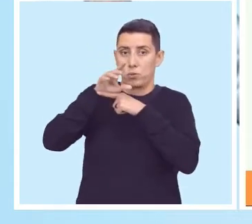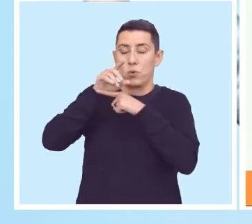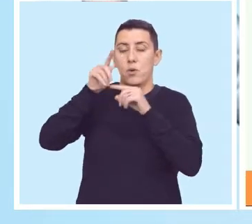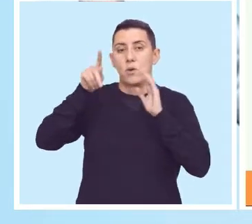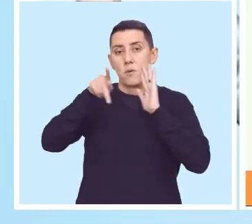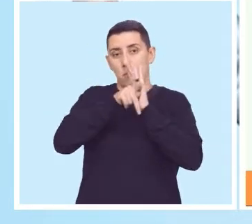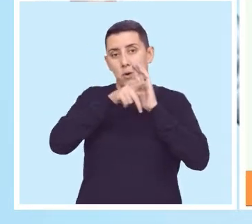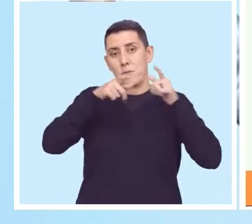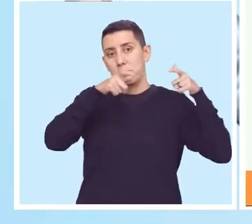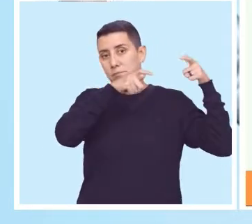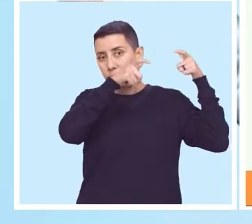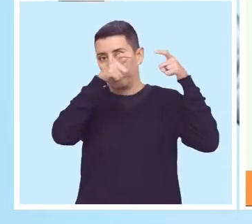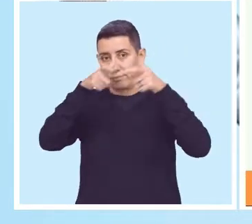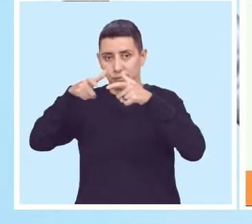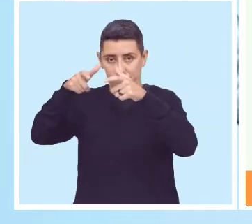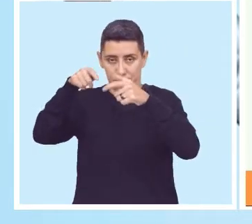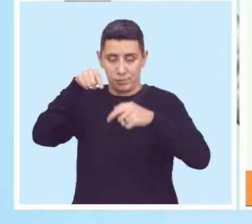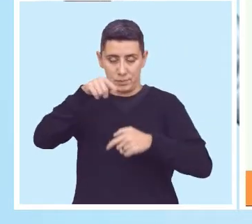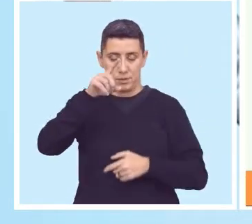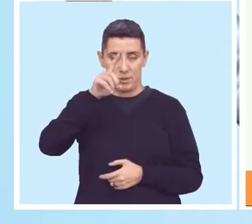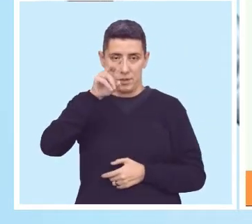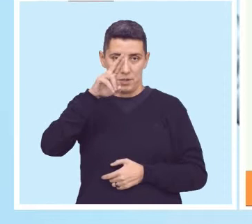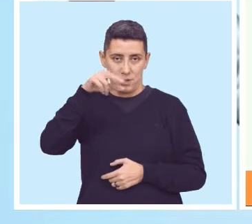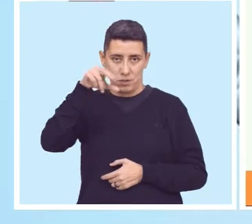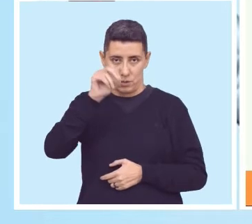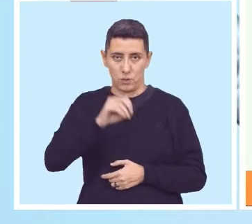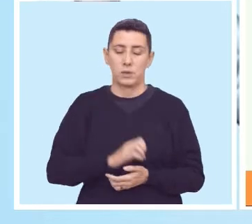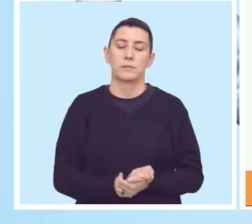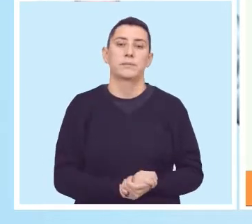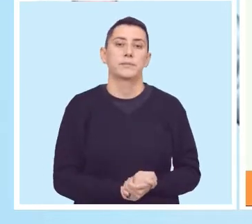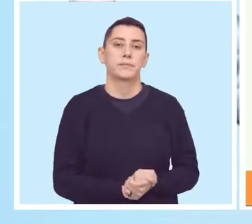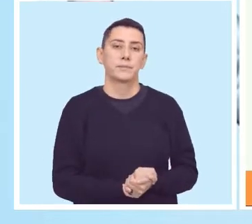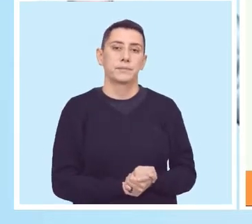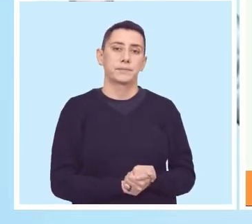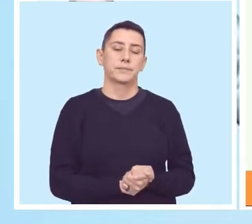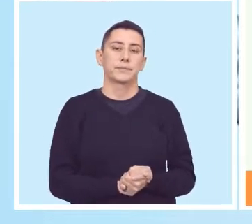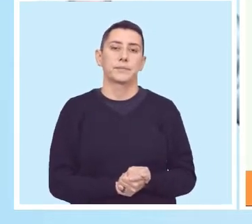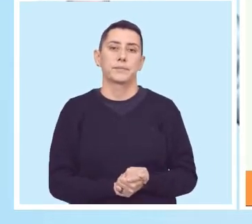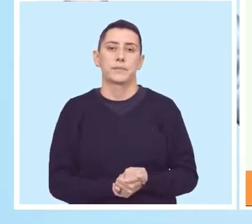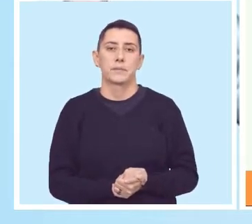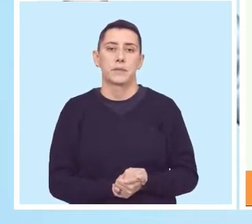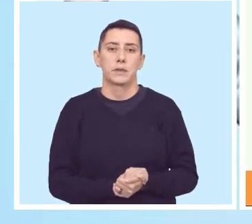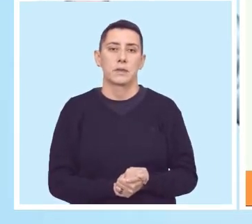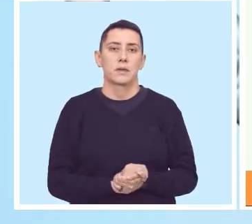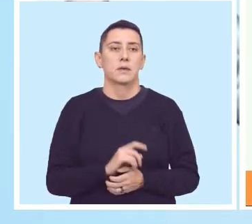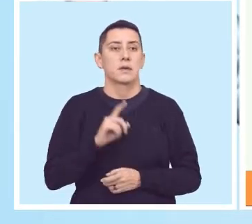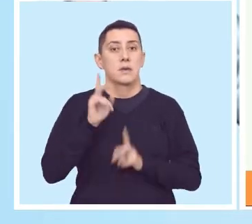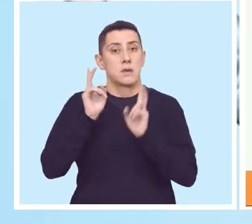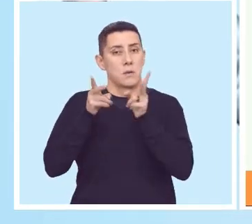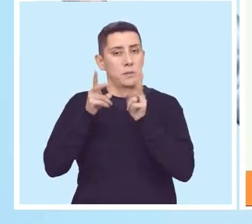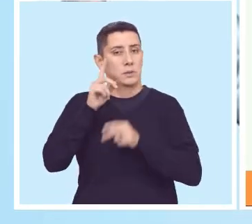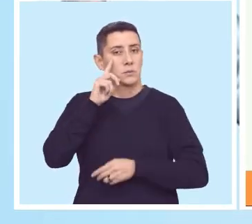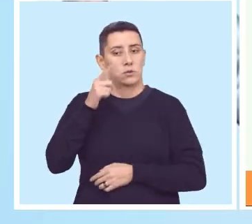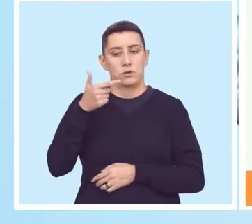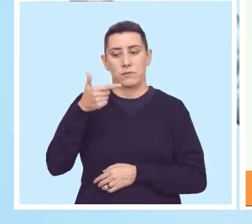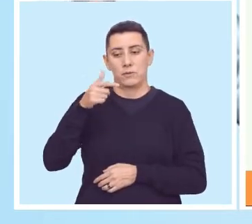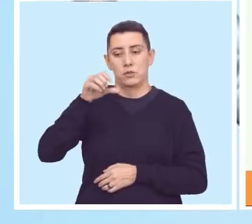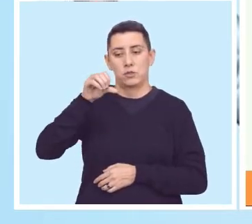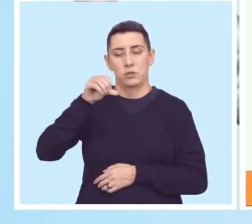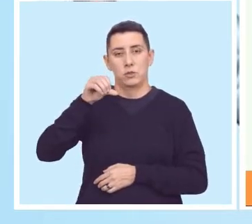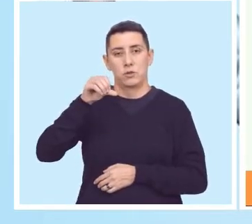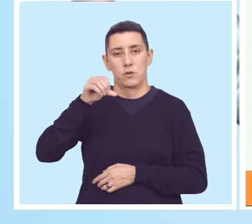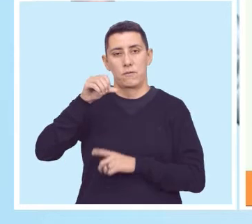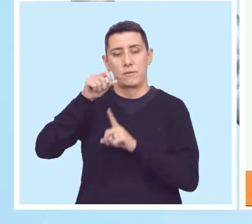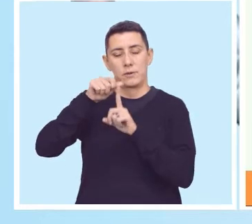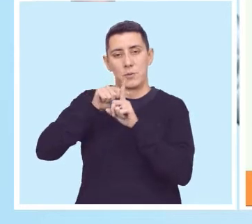obtida naquele mapeamento, naquela missão feita naquele determinado dia, né? Foi 29 de setembro, né? Ou foi 21 de setembro.